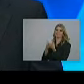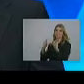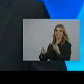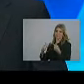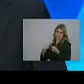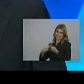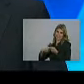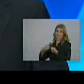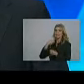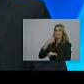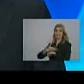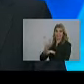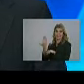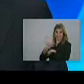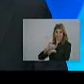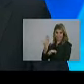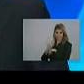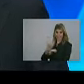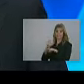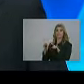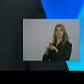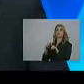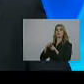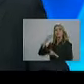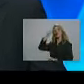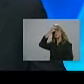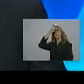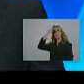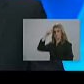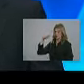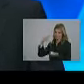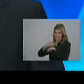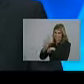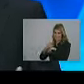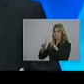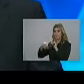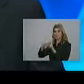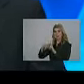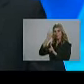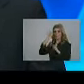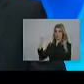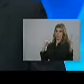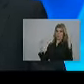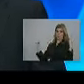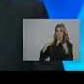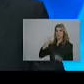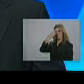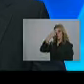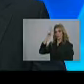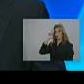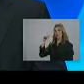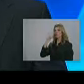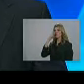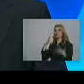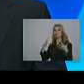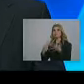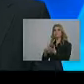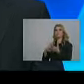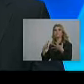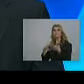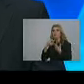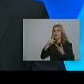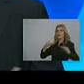que taxistas e motoristas de Uber estão travando uma batalha e parece que não